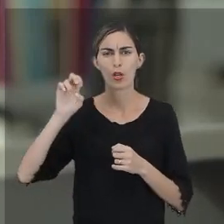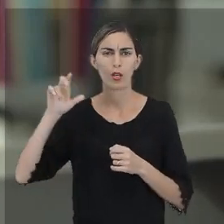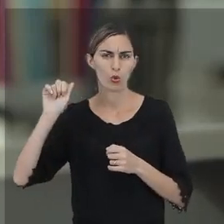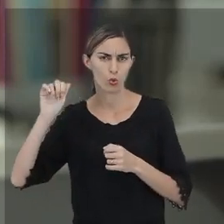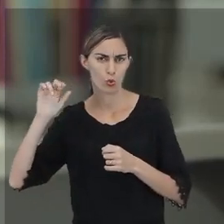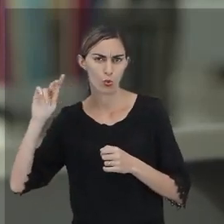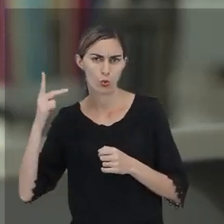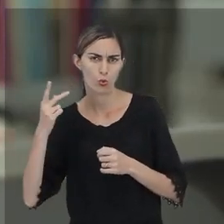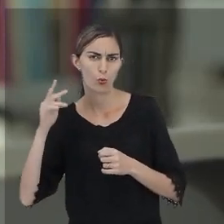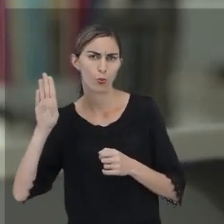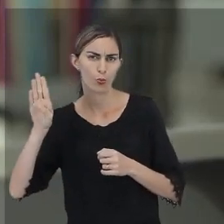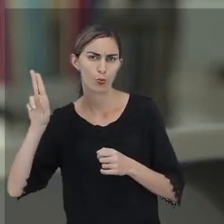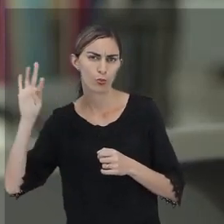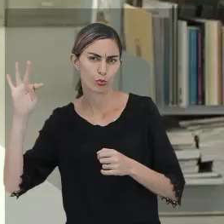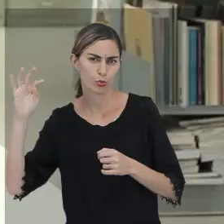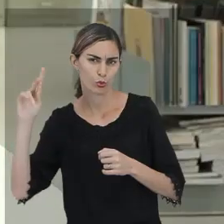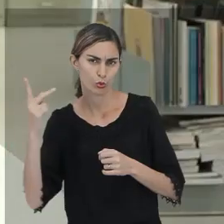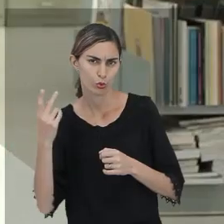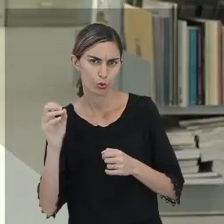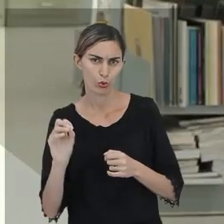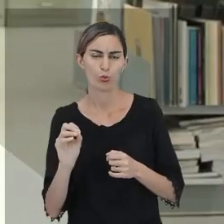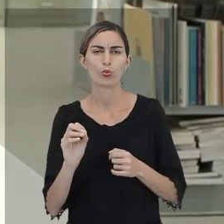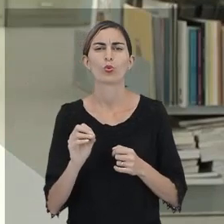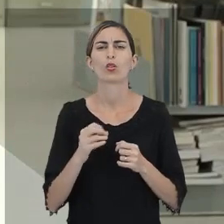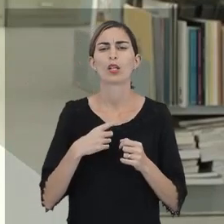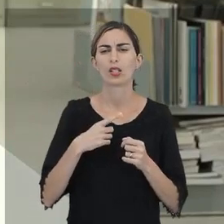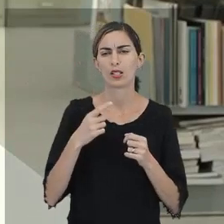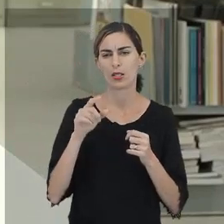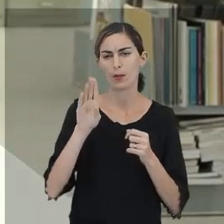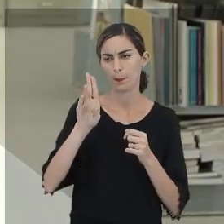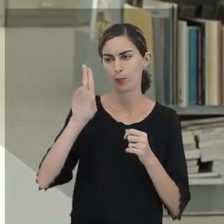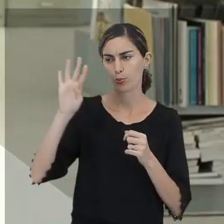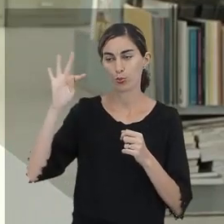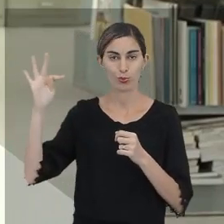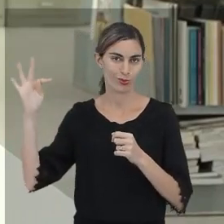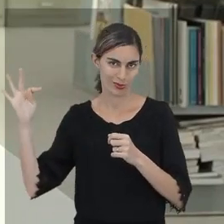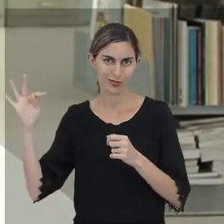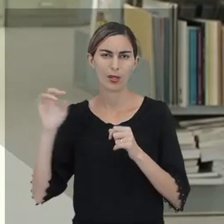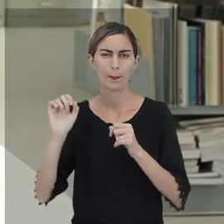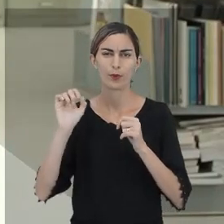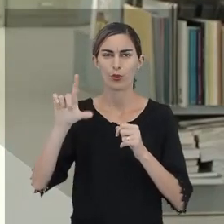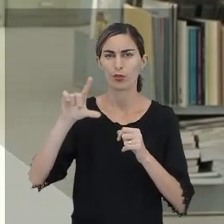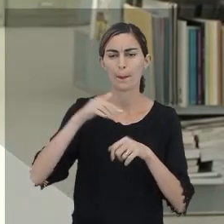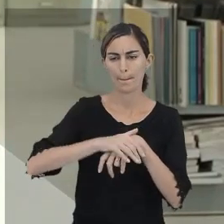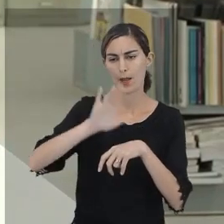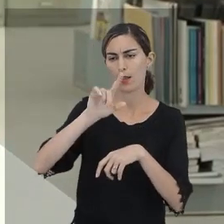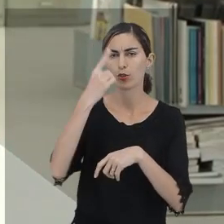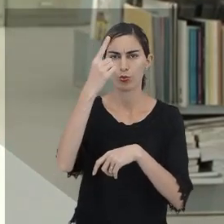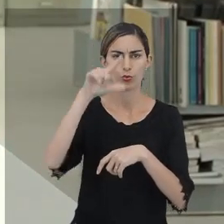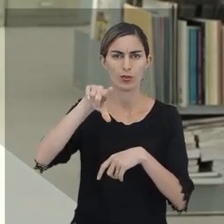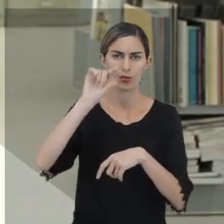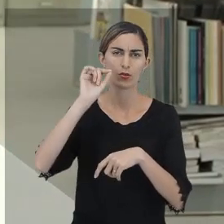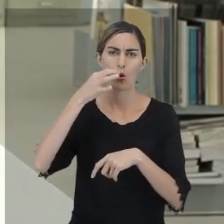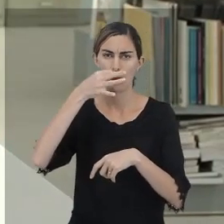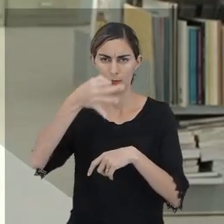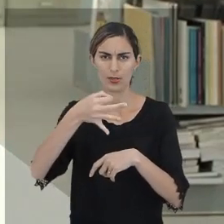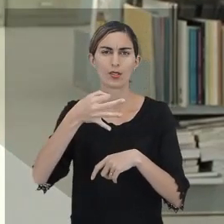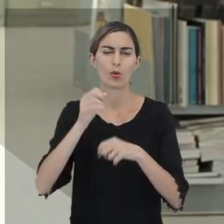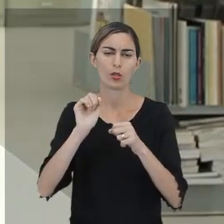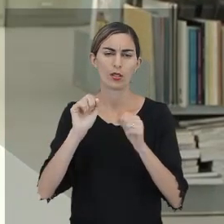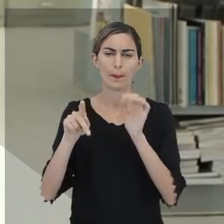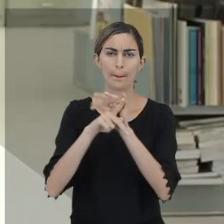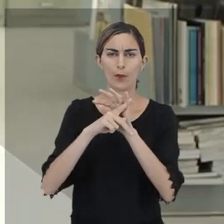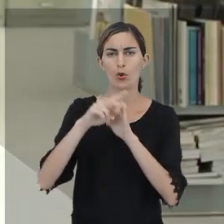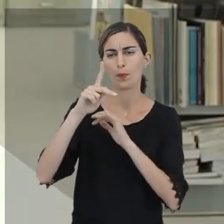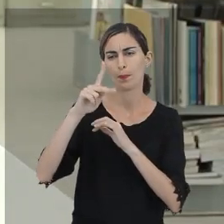rio button se você se a assinar uma opção automaticamente a outra opção é desmarcado cheque você pode selecionar mais de uma já no rei do butão existe uma